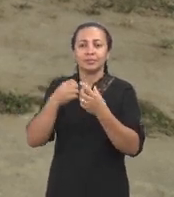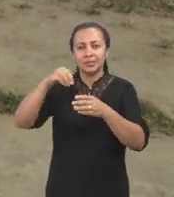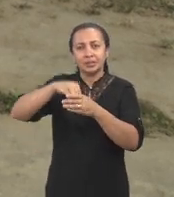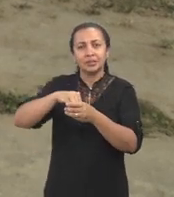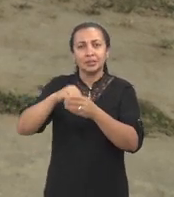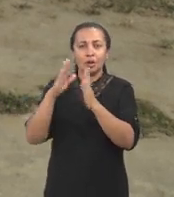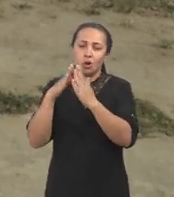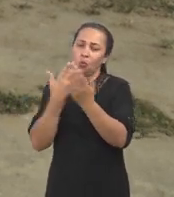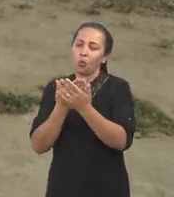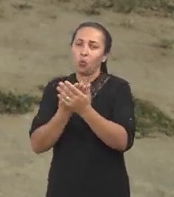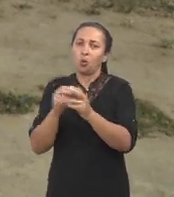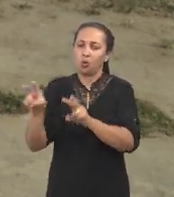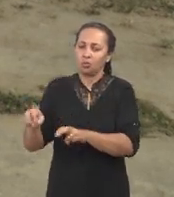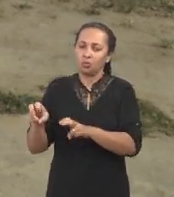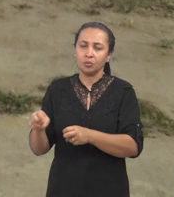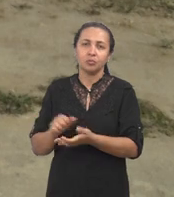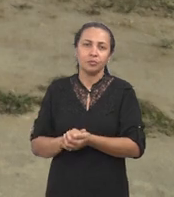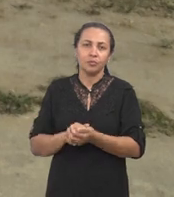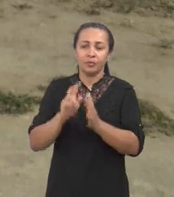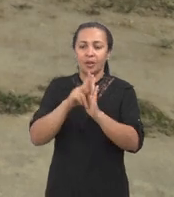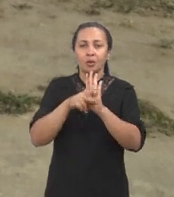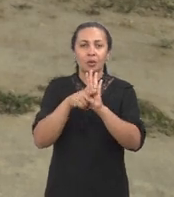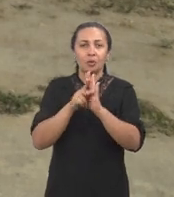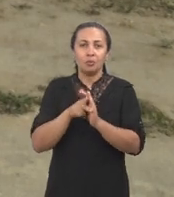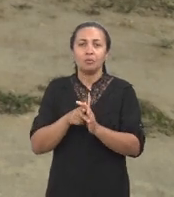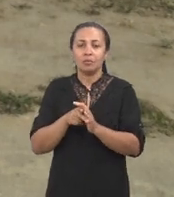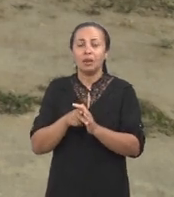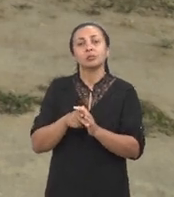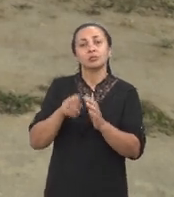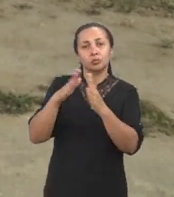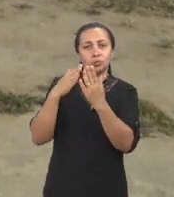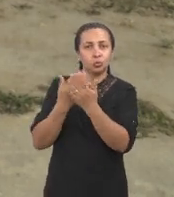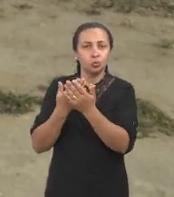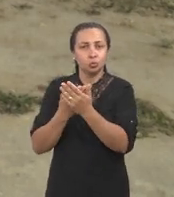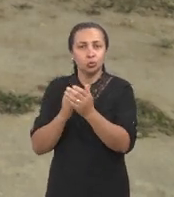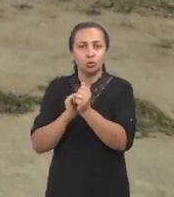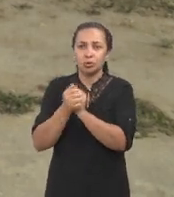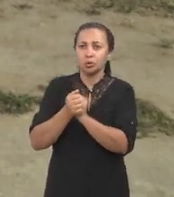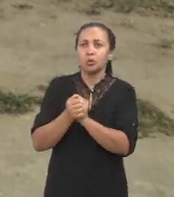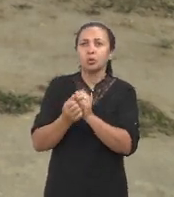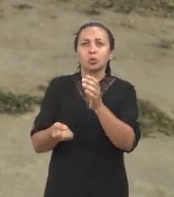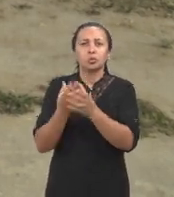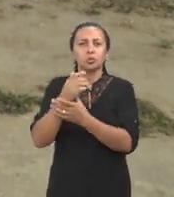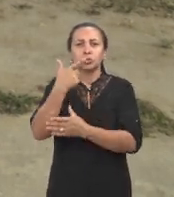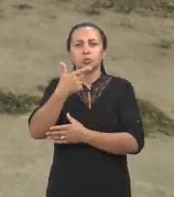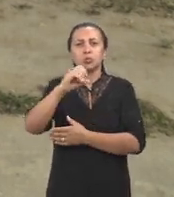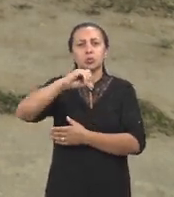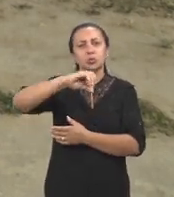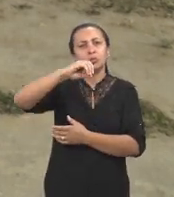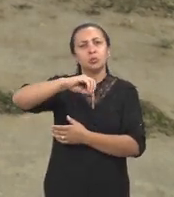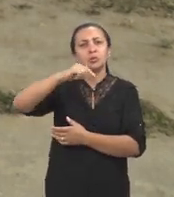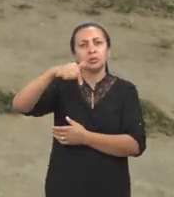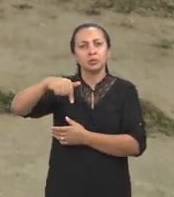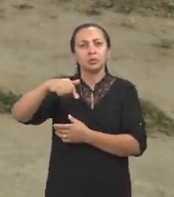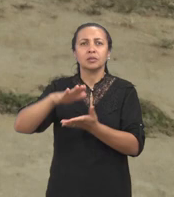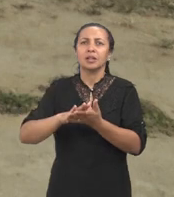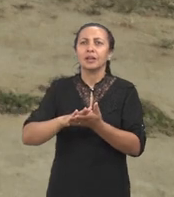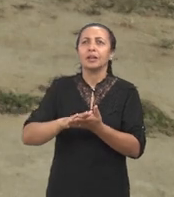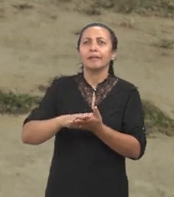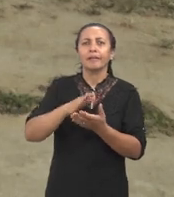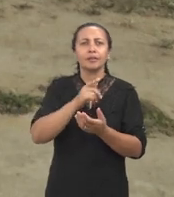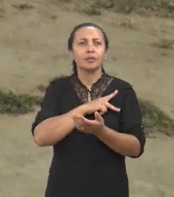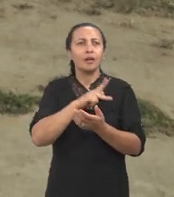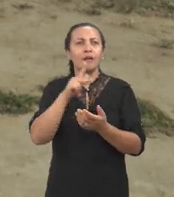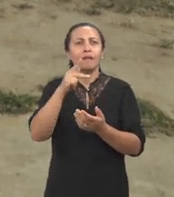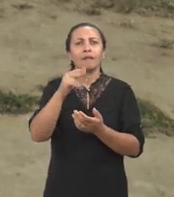dentro das escolas do campo e o plano de ações articuladas do e surge em 2007 na época que o ministro da educação era o Fernando